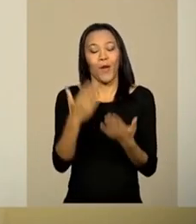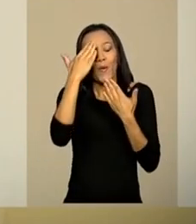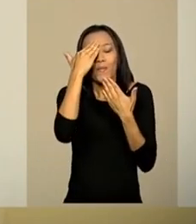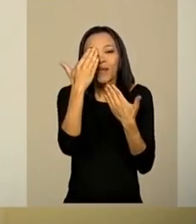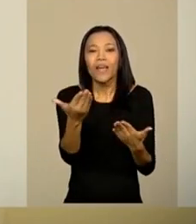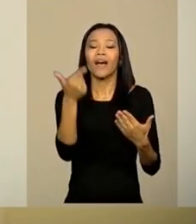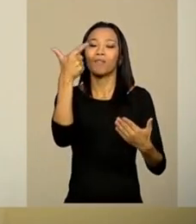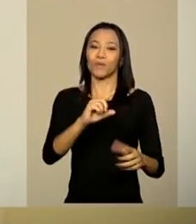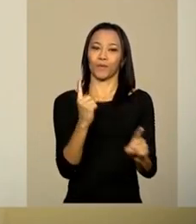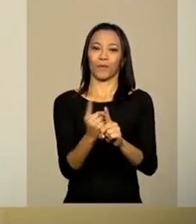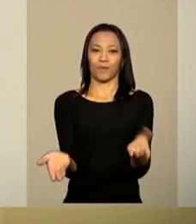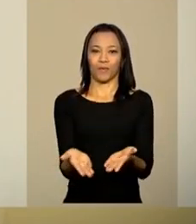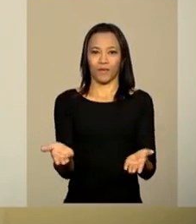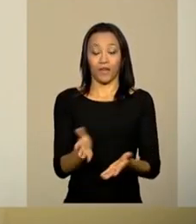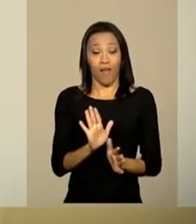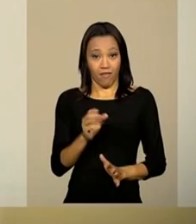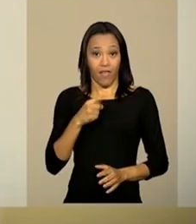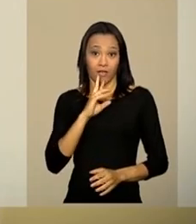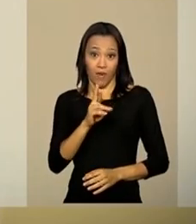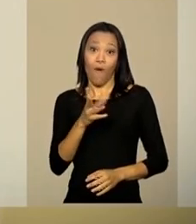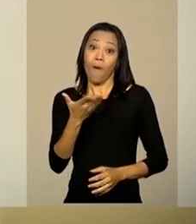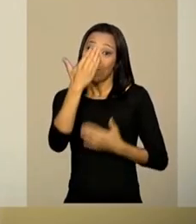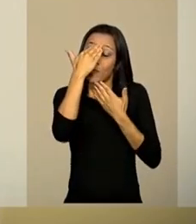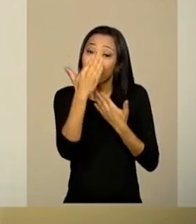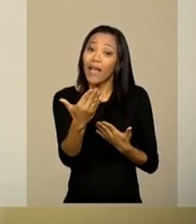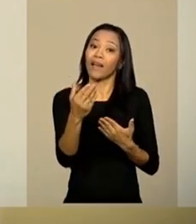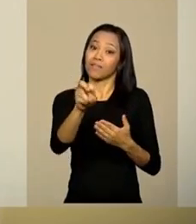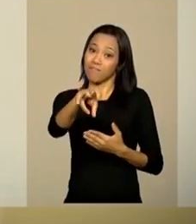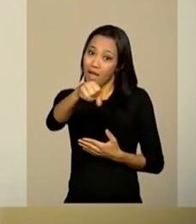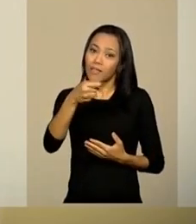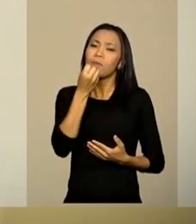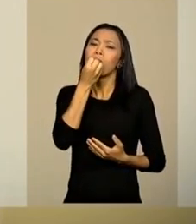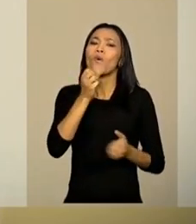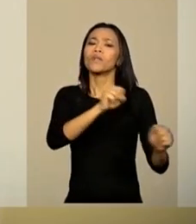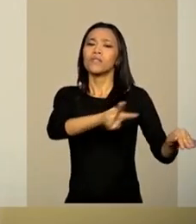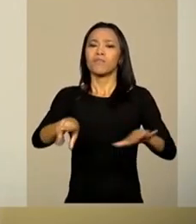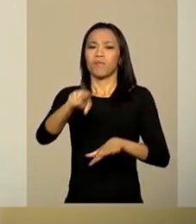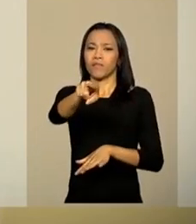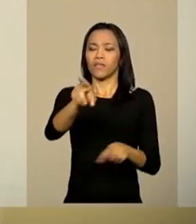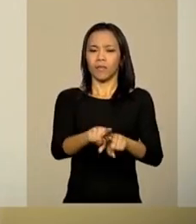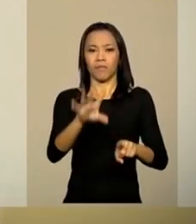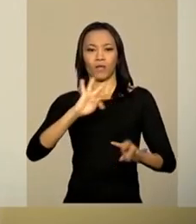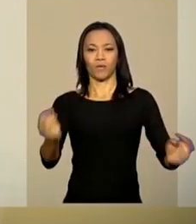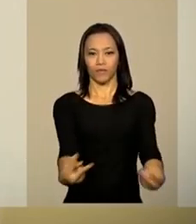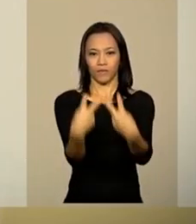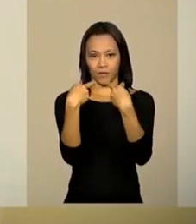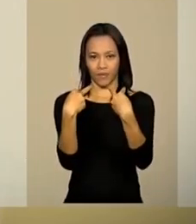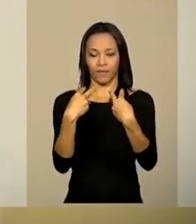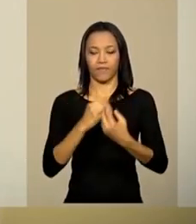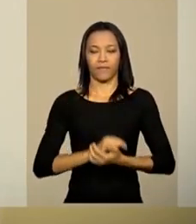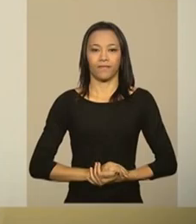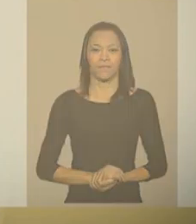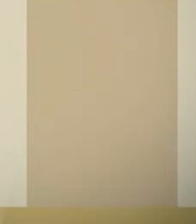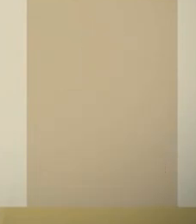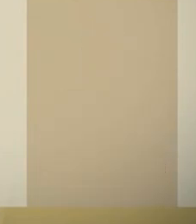Obrigado por mais esse café. Olha, Max, obrigada e uma boa semana para você e para os nossos ouvintes.